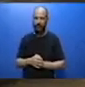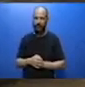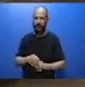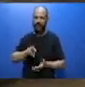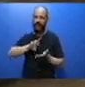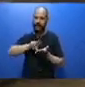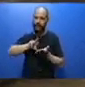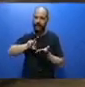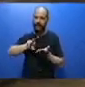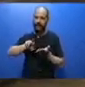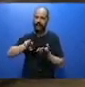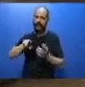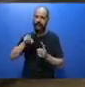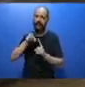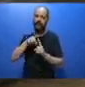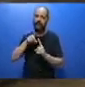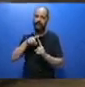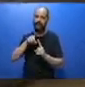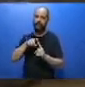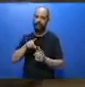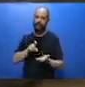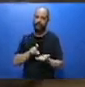de minhoca.